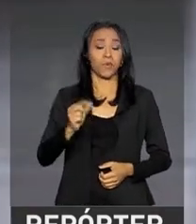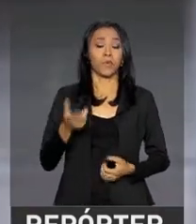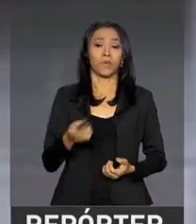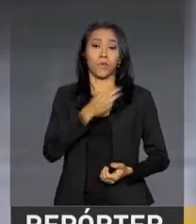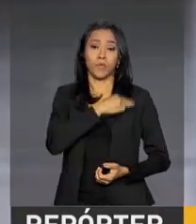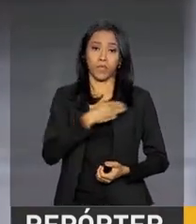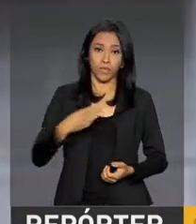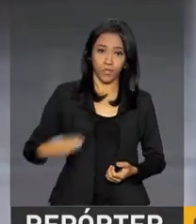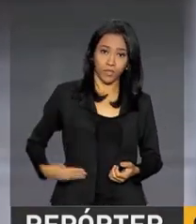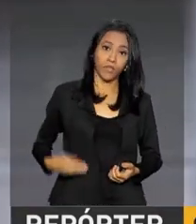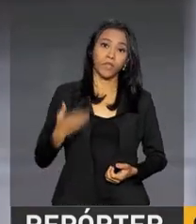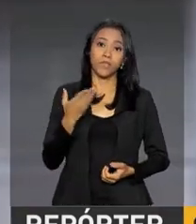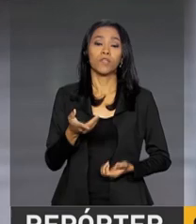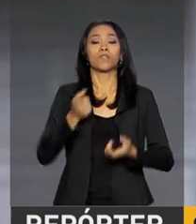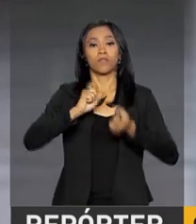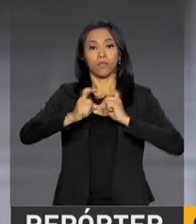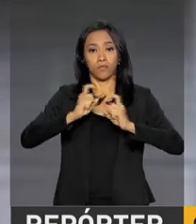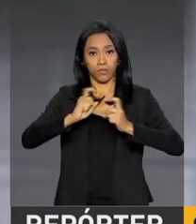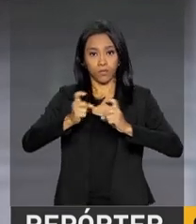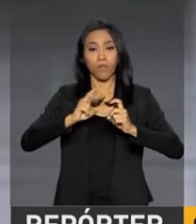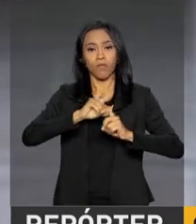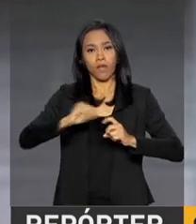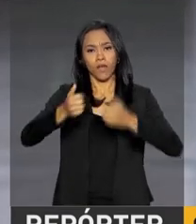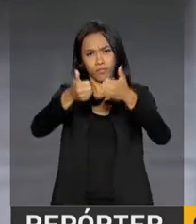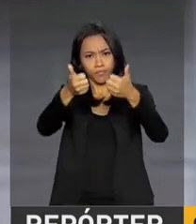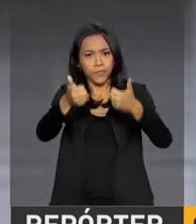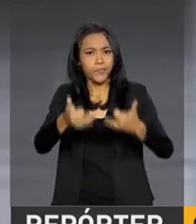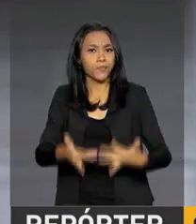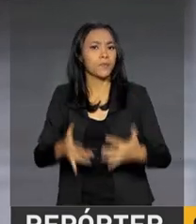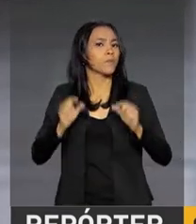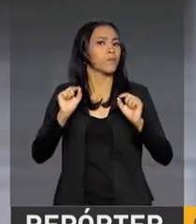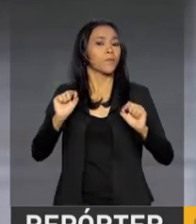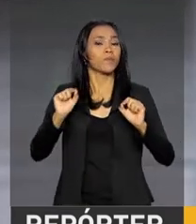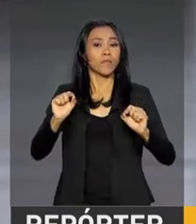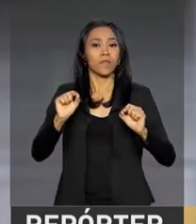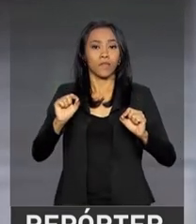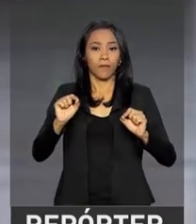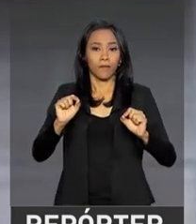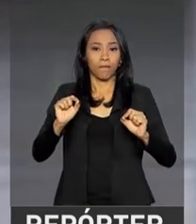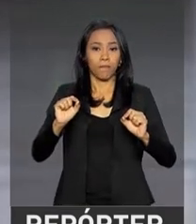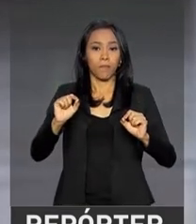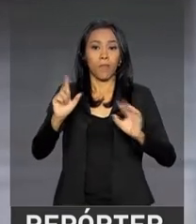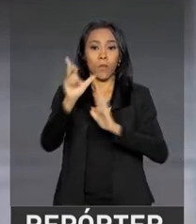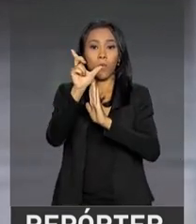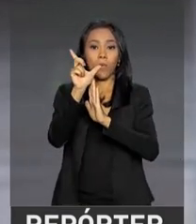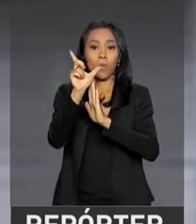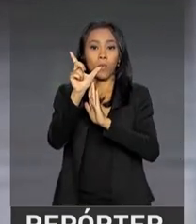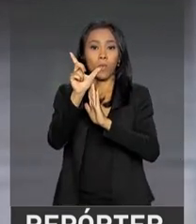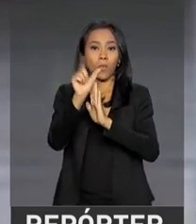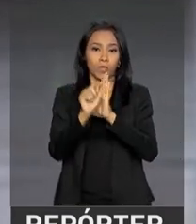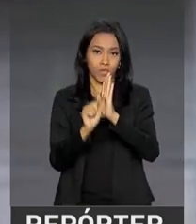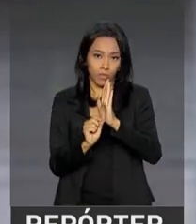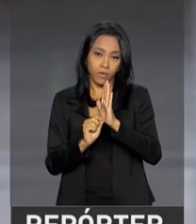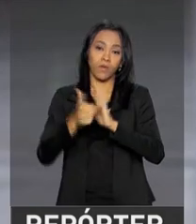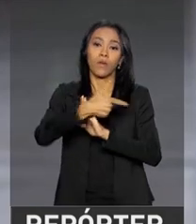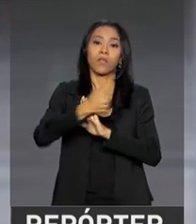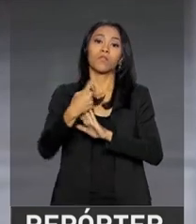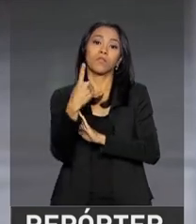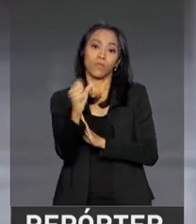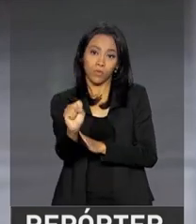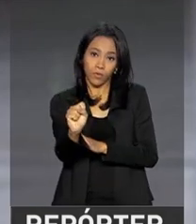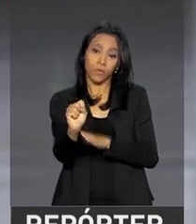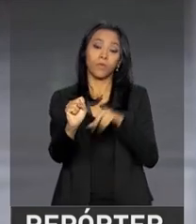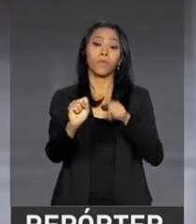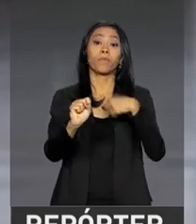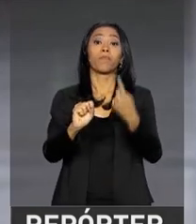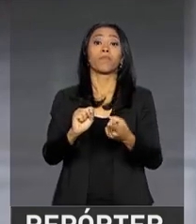oliveira consegue entrevista coletiva para falar sobre o ajuste sobre o orçamento né de 2018 nem